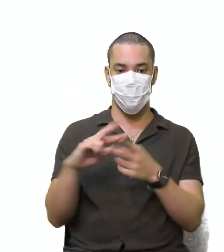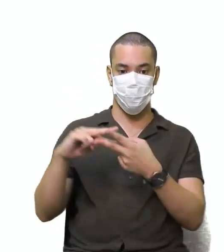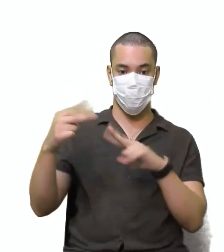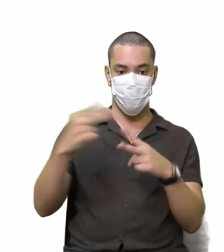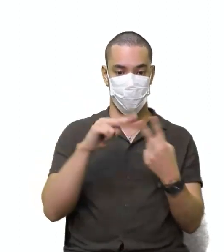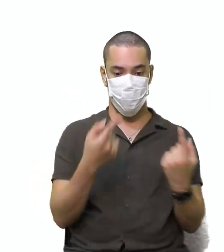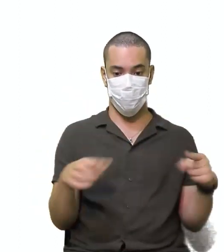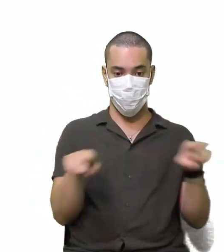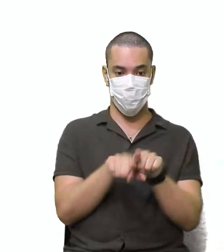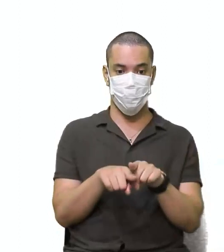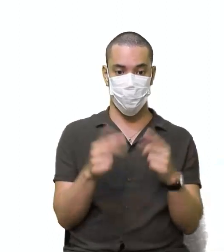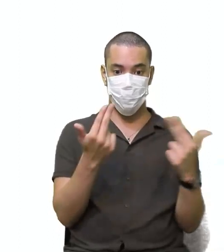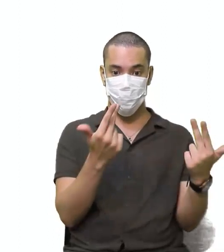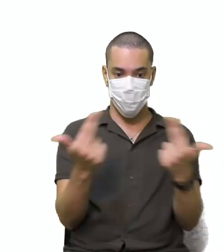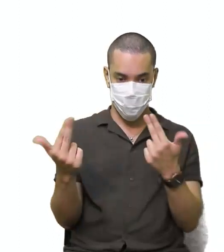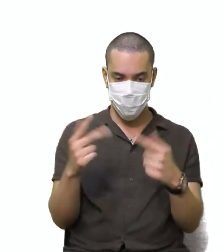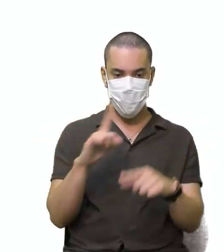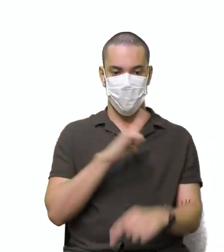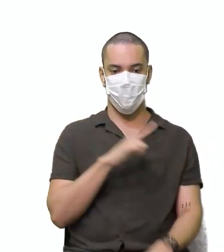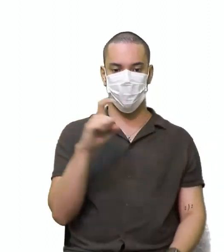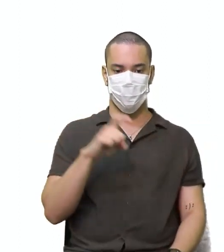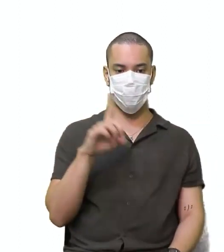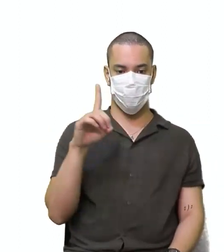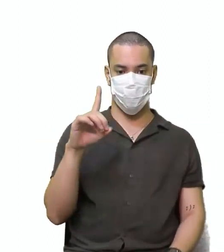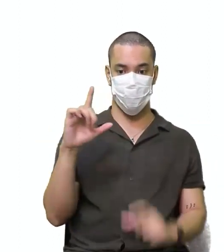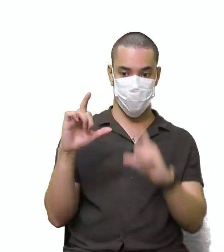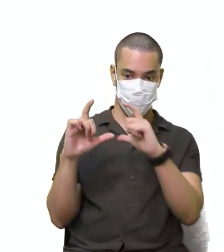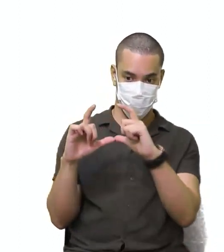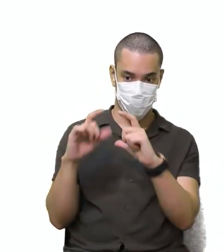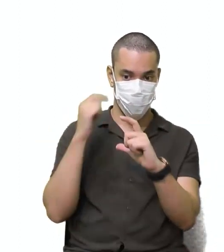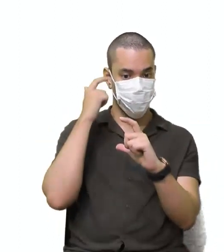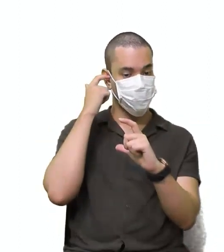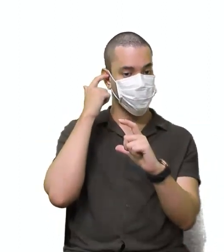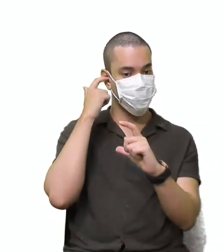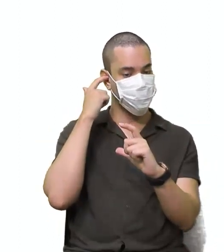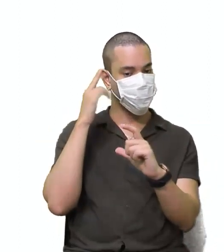ter aqui, ó, XDzão, né?